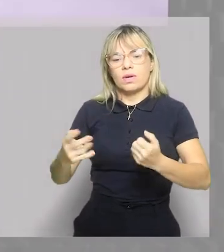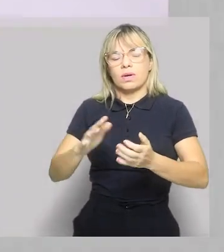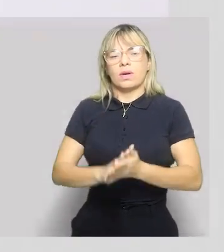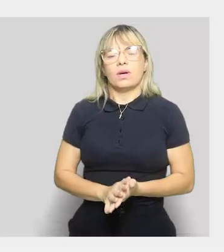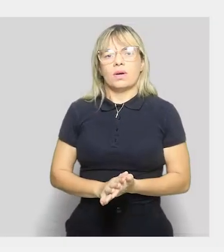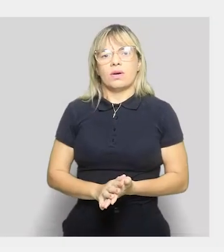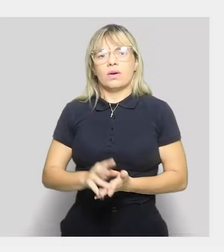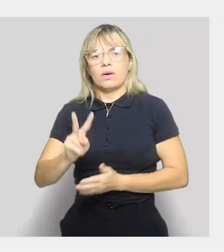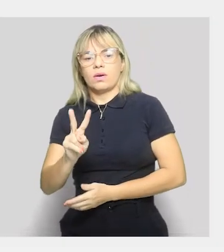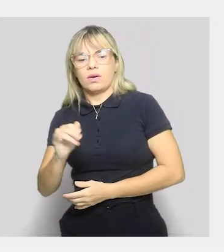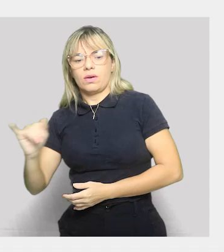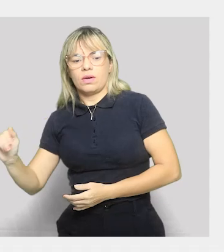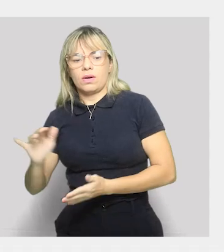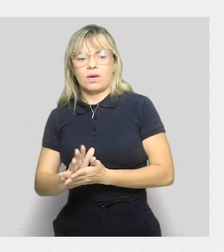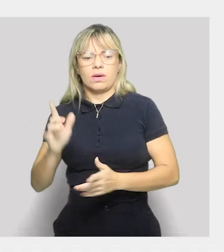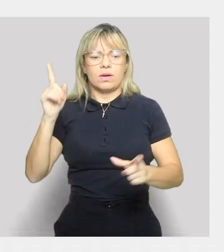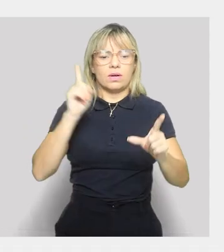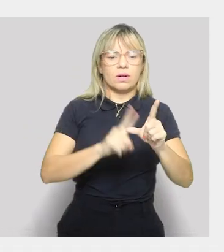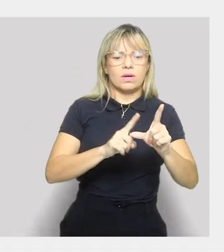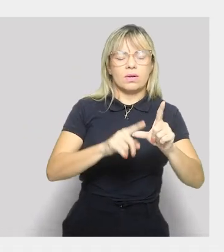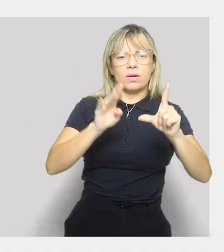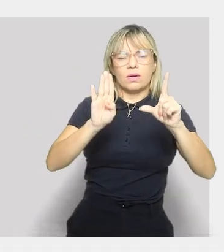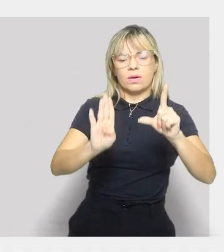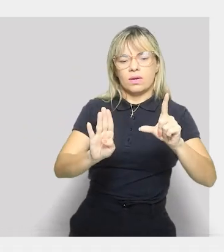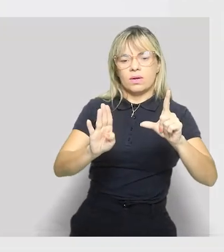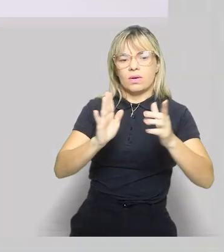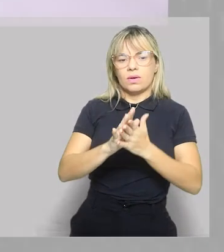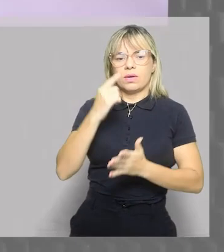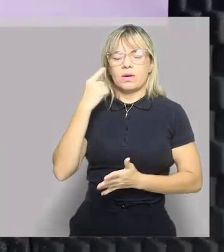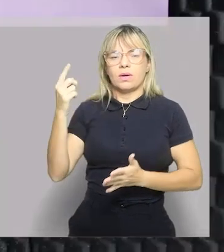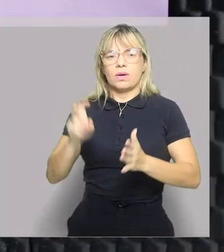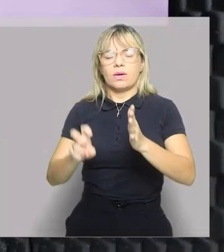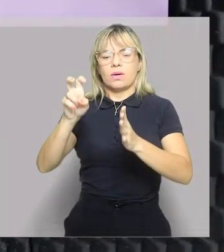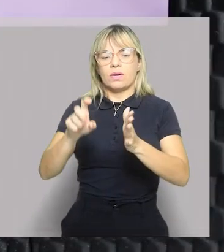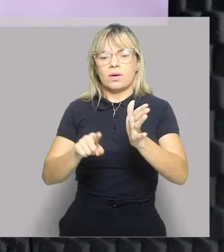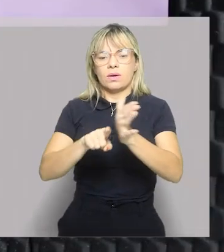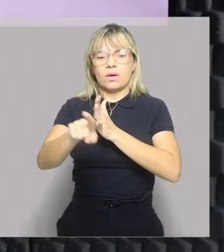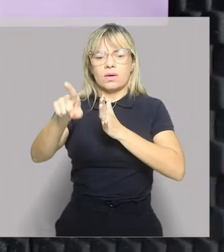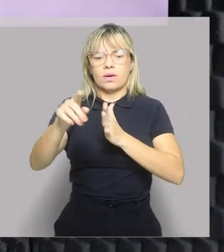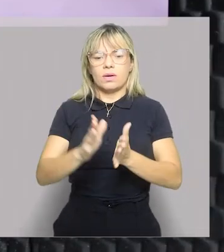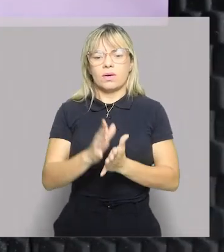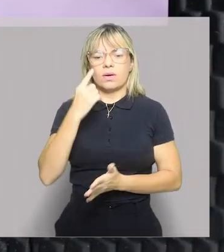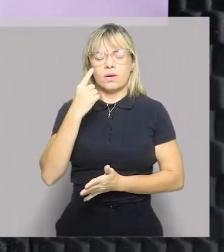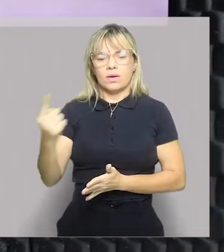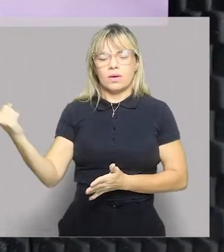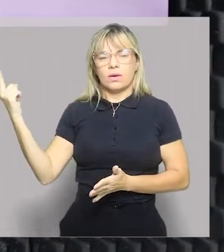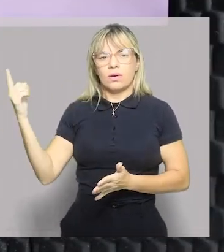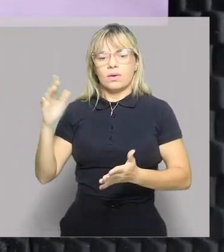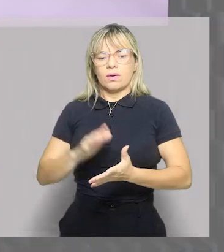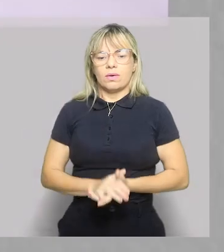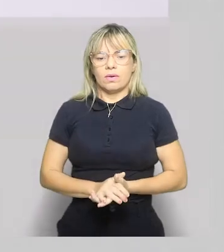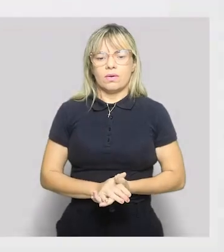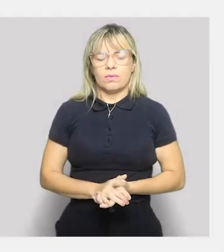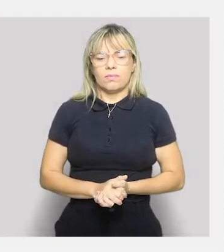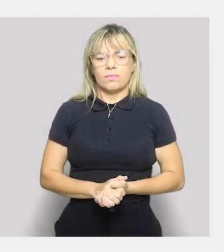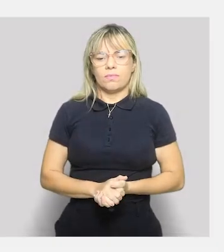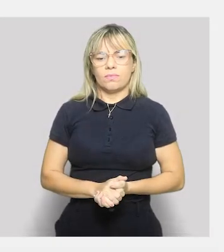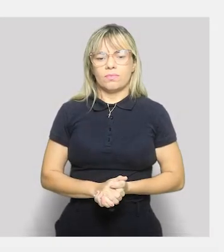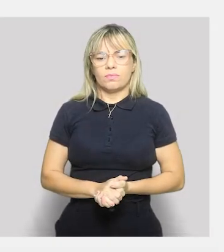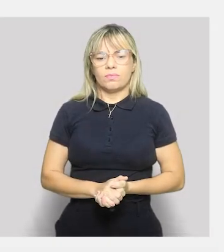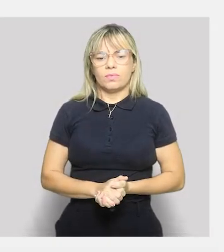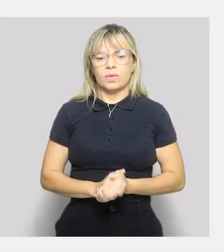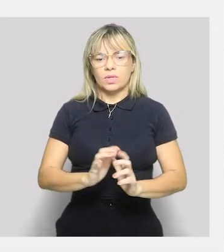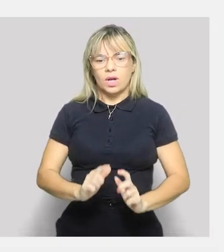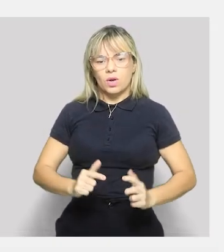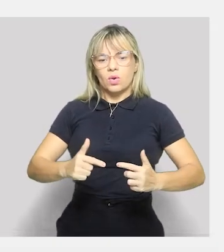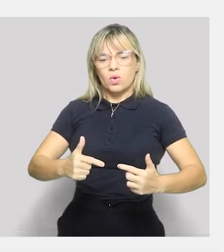bem? Opção correta, letra B. E a quinta e última questão, visualizem, diz assim, na luta contra